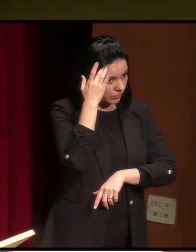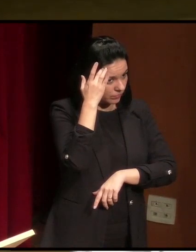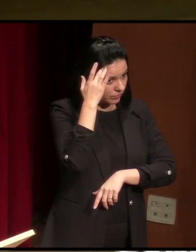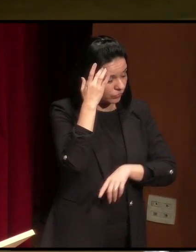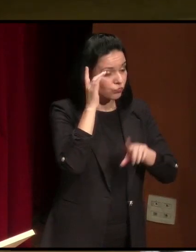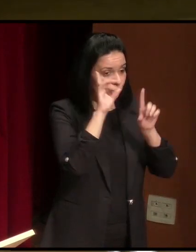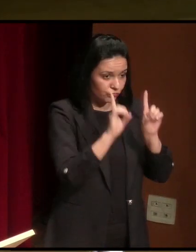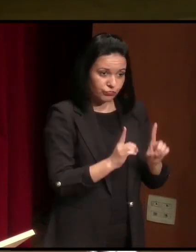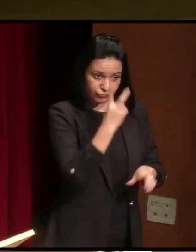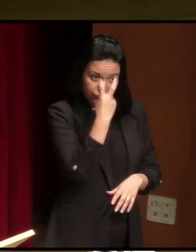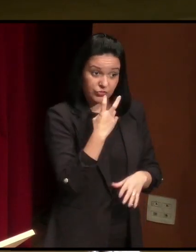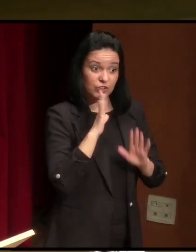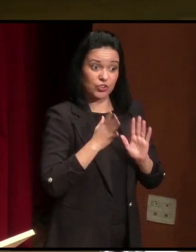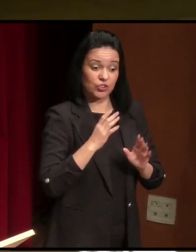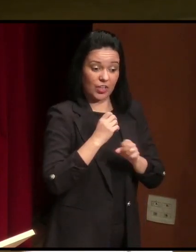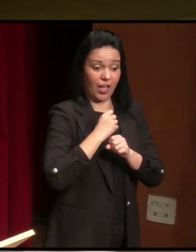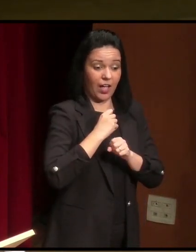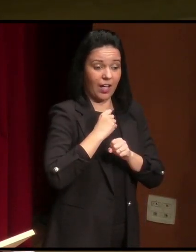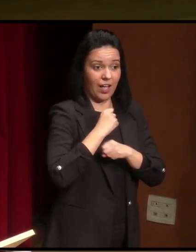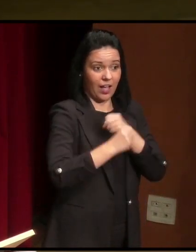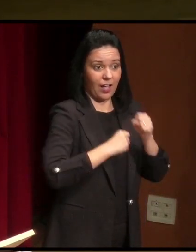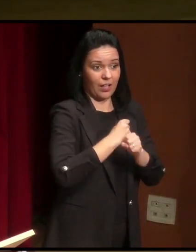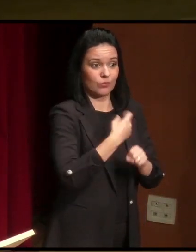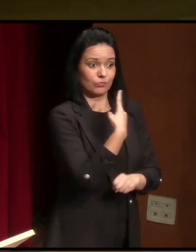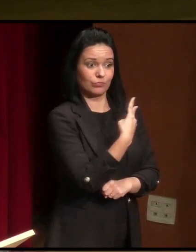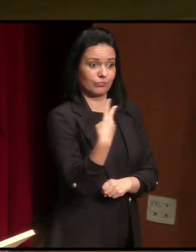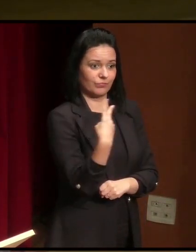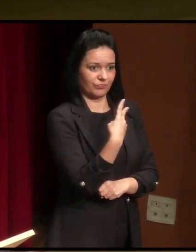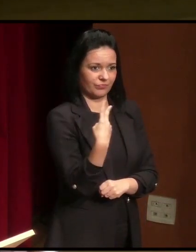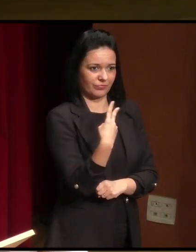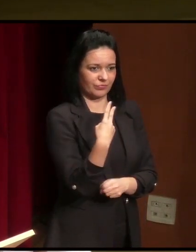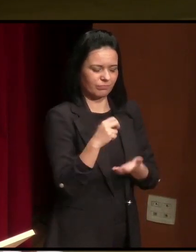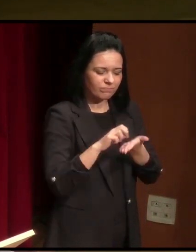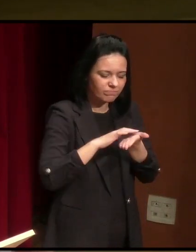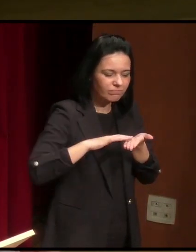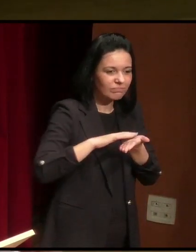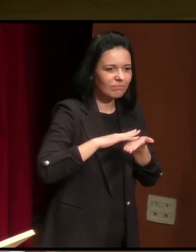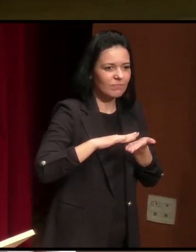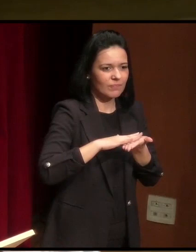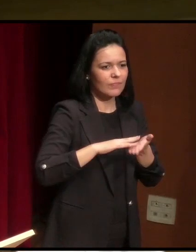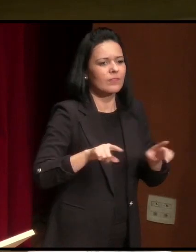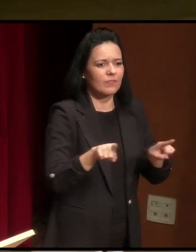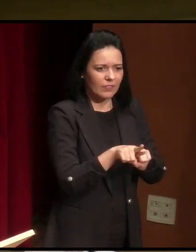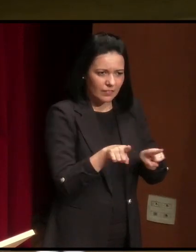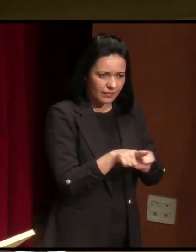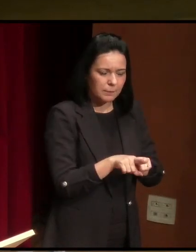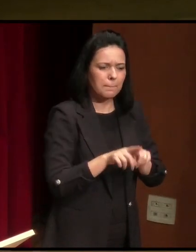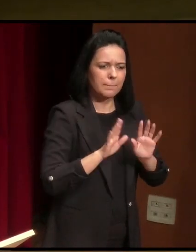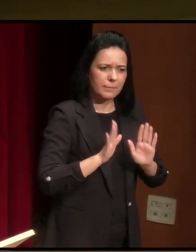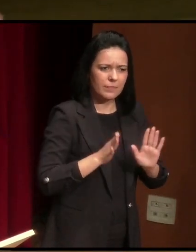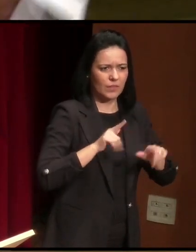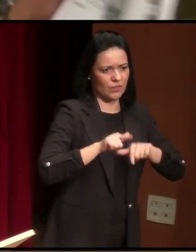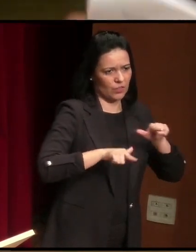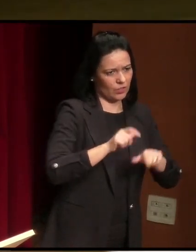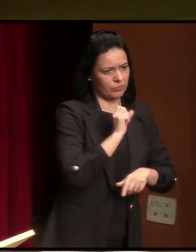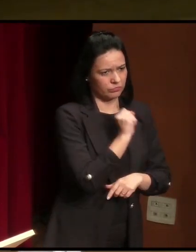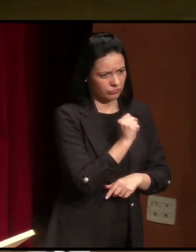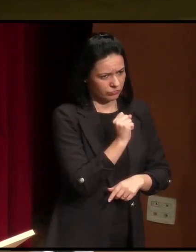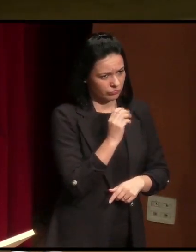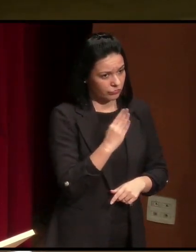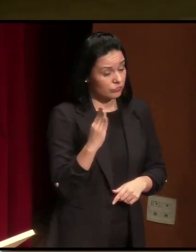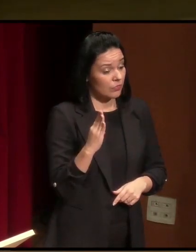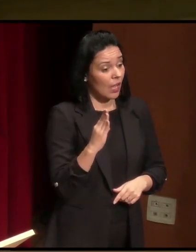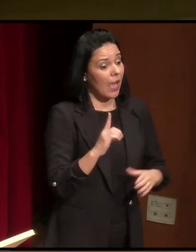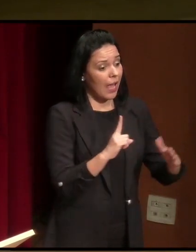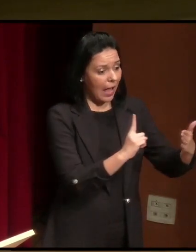Braille, há 22 anos o Braille, né? E com esse trabalho diretamente de